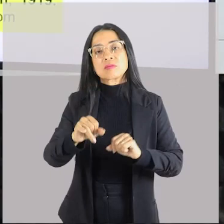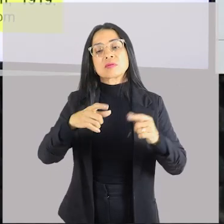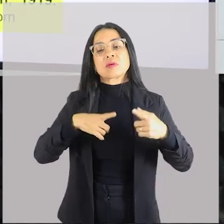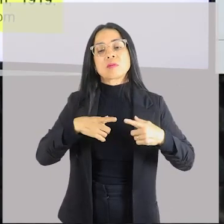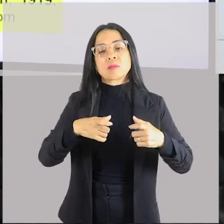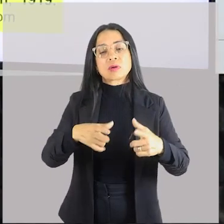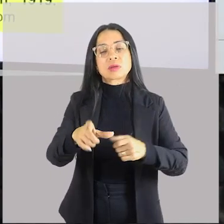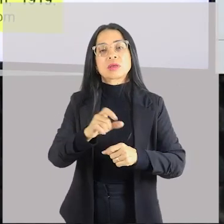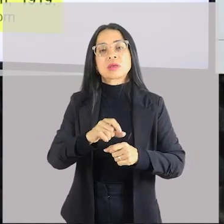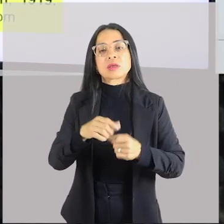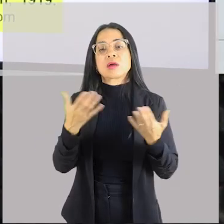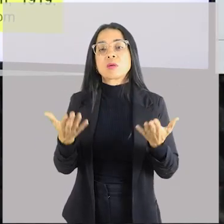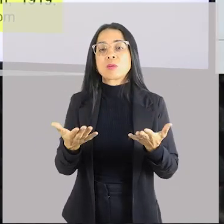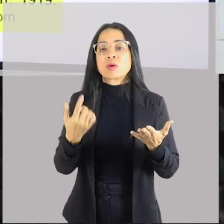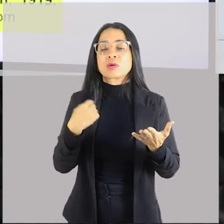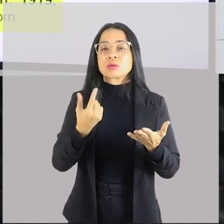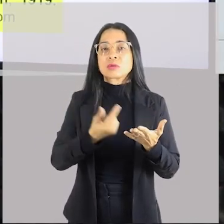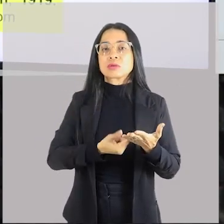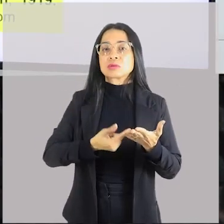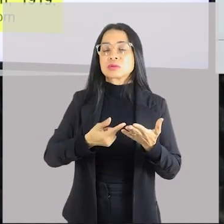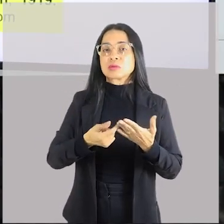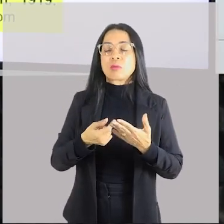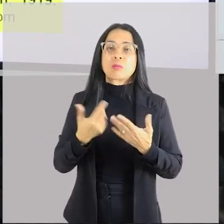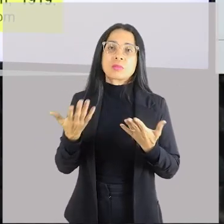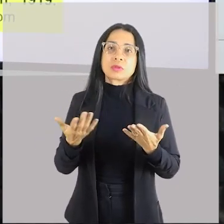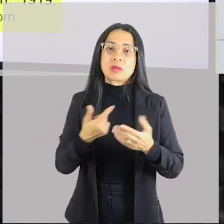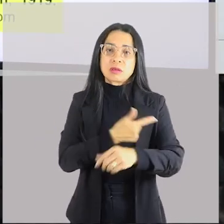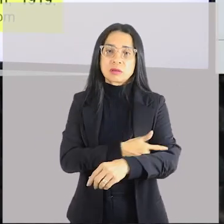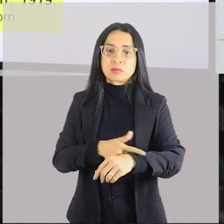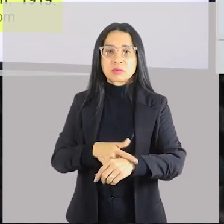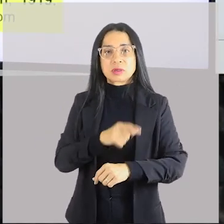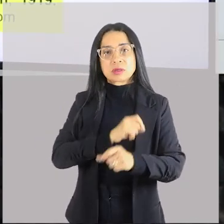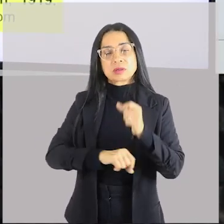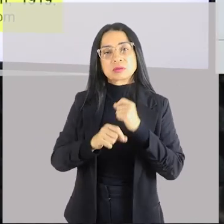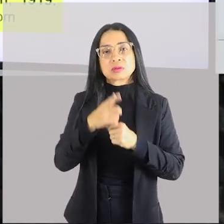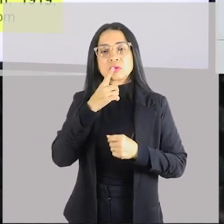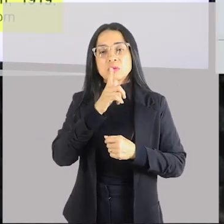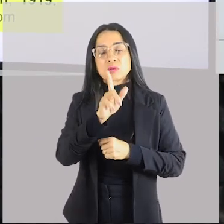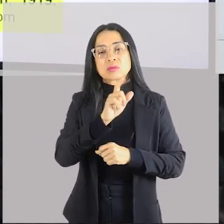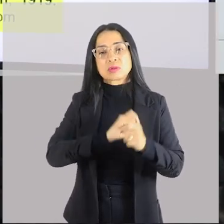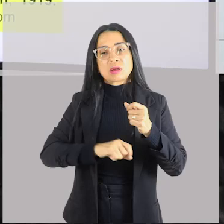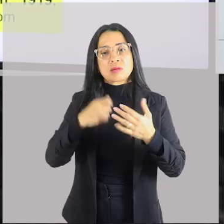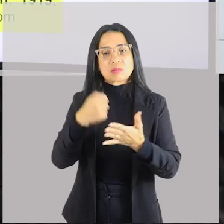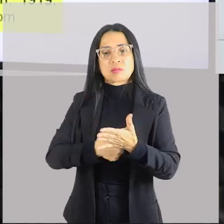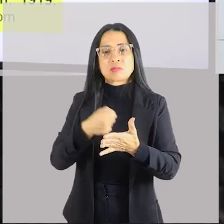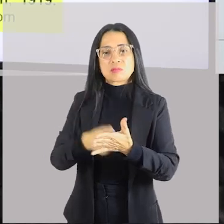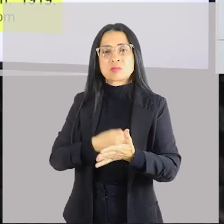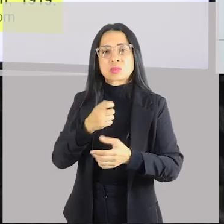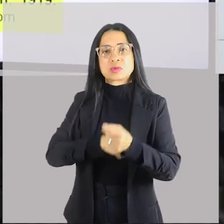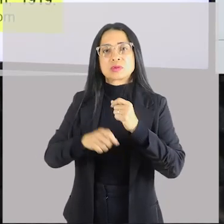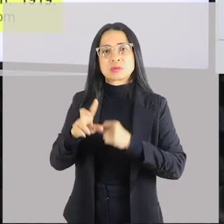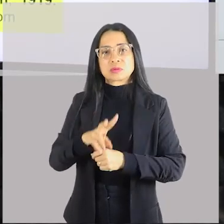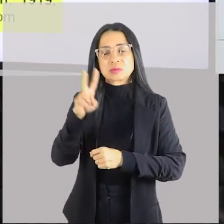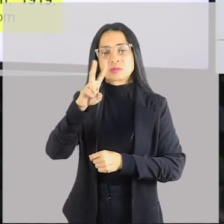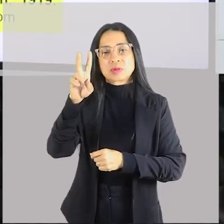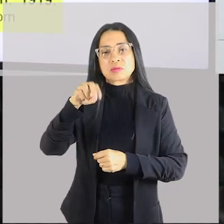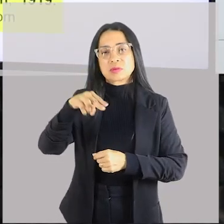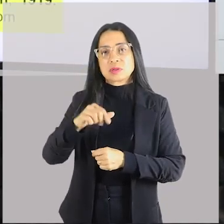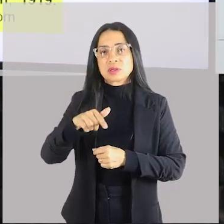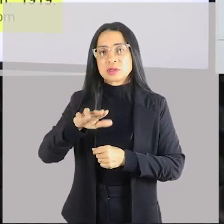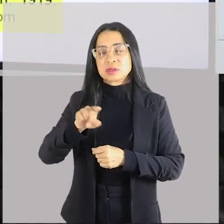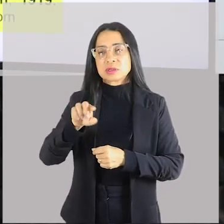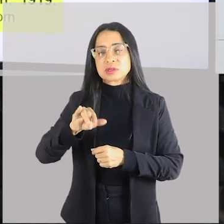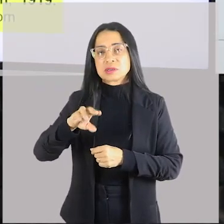guerra o quão nós somos civilizados os europeus no caso que não consegu eles batiam de frente com esses valores nazistas